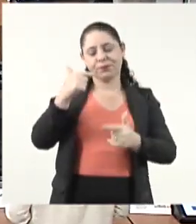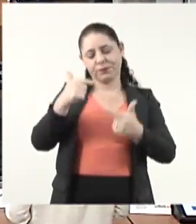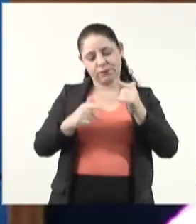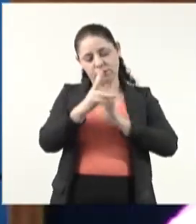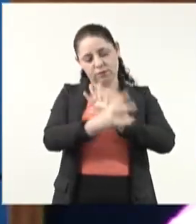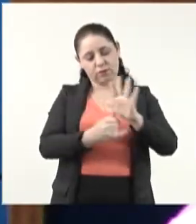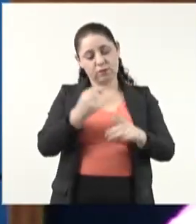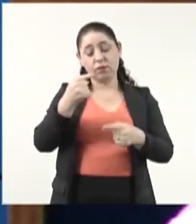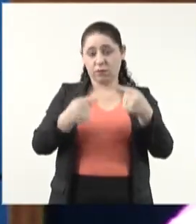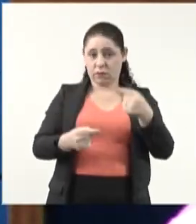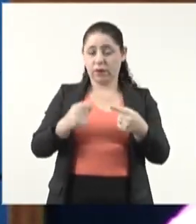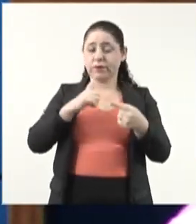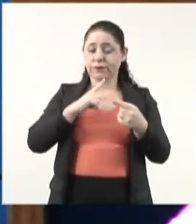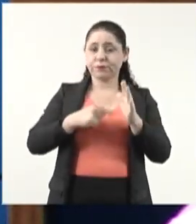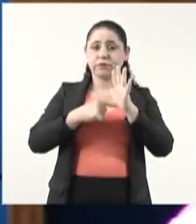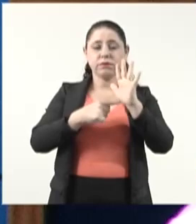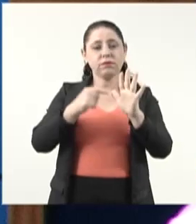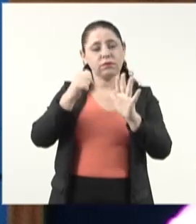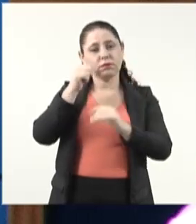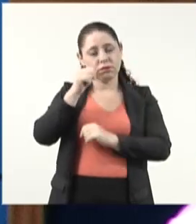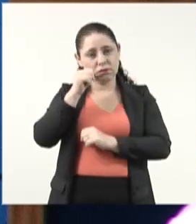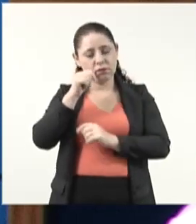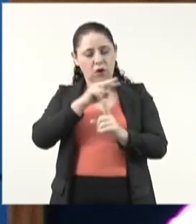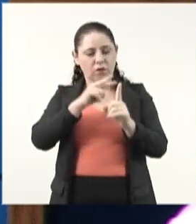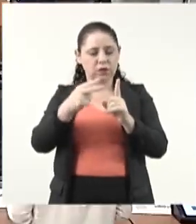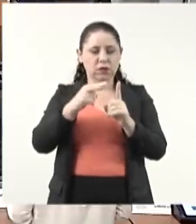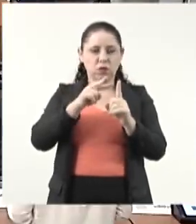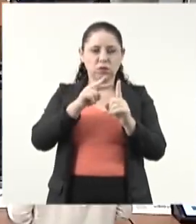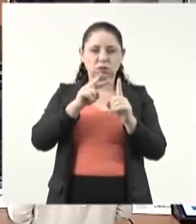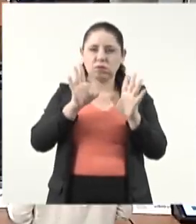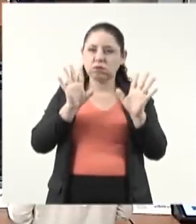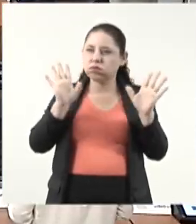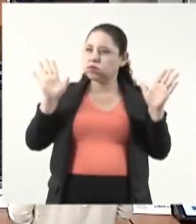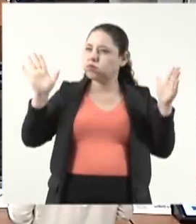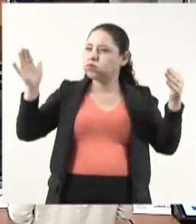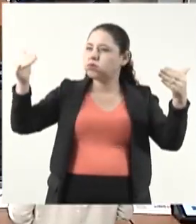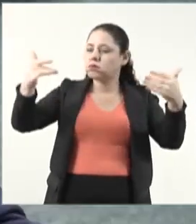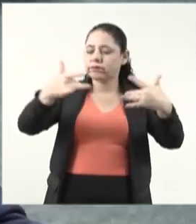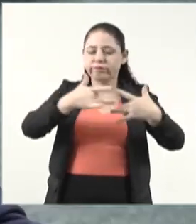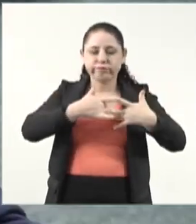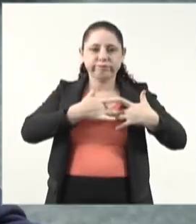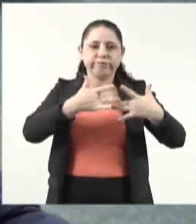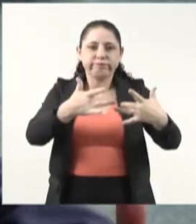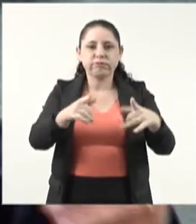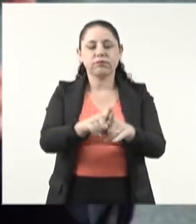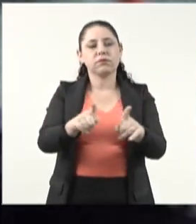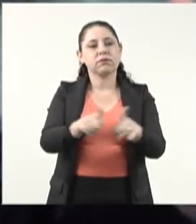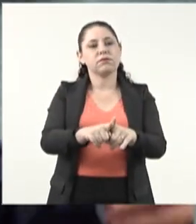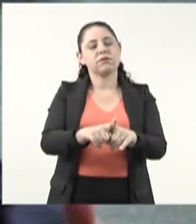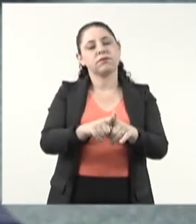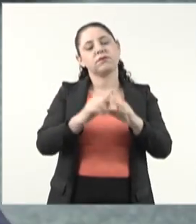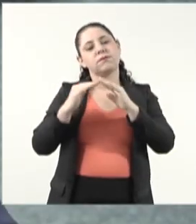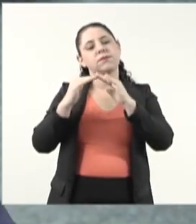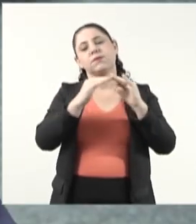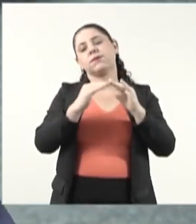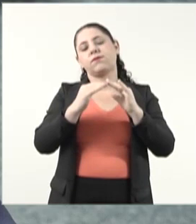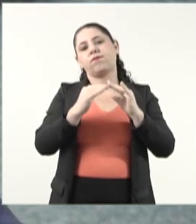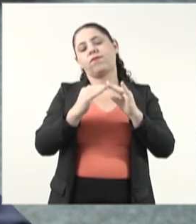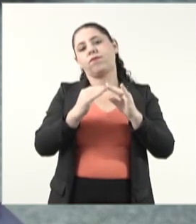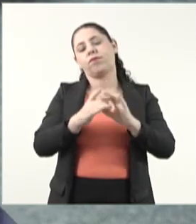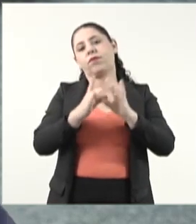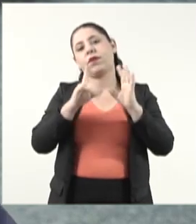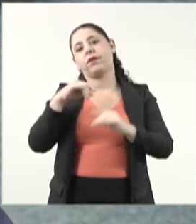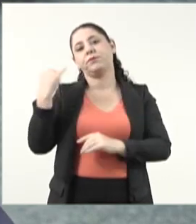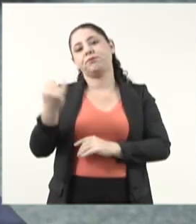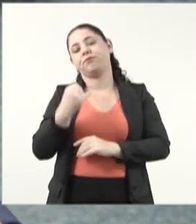nos projetos que são apresentados. A mulher tem uma visão muito mais periférica, muito mais sensível, e é fundamental para a democracia que a gente tenha